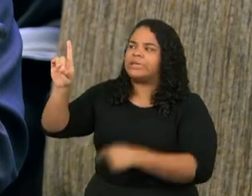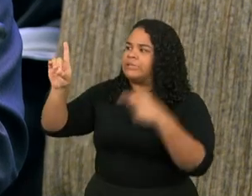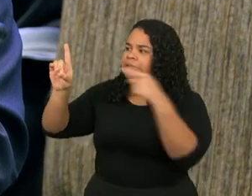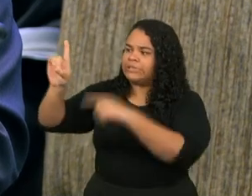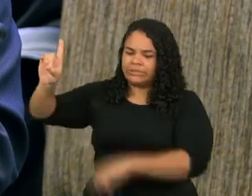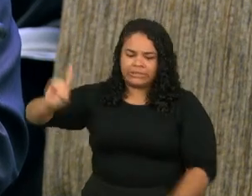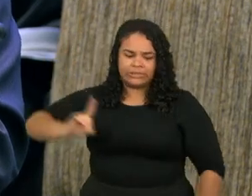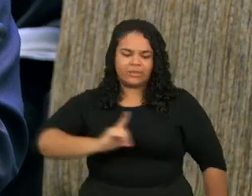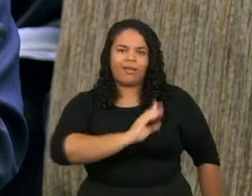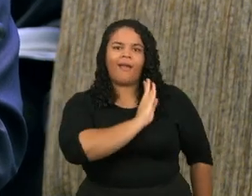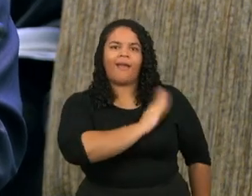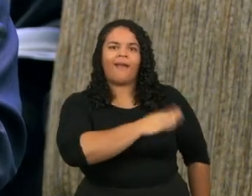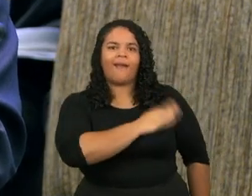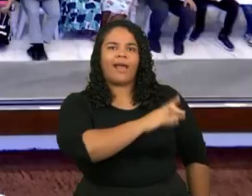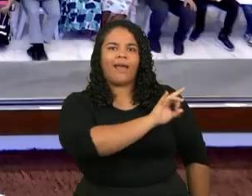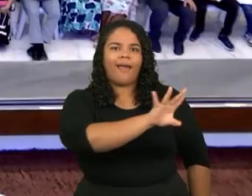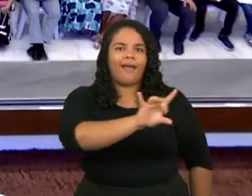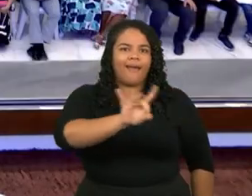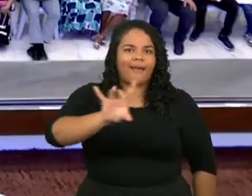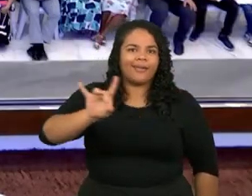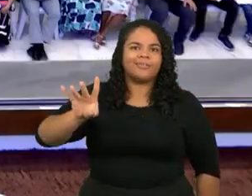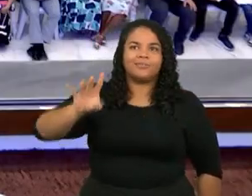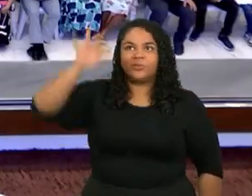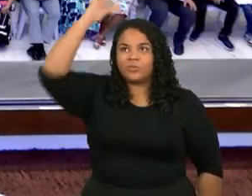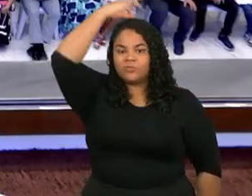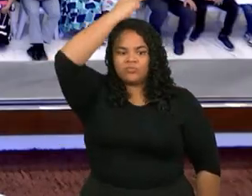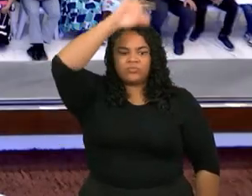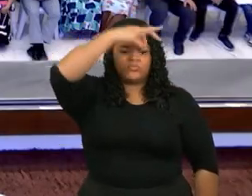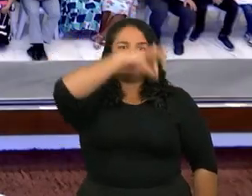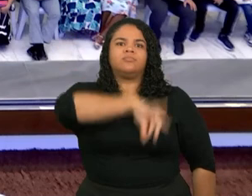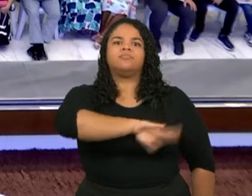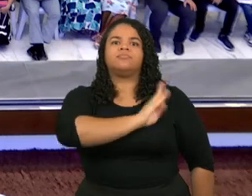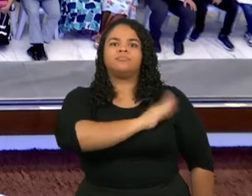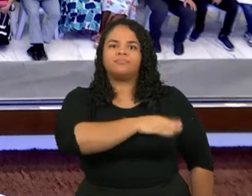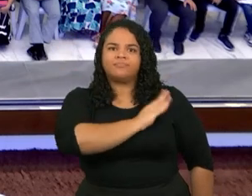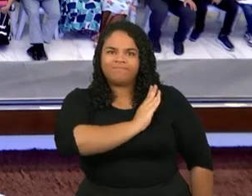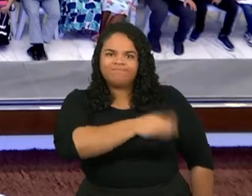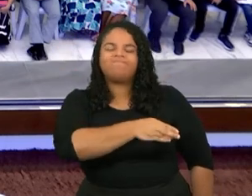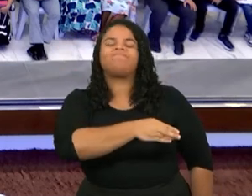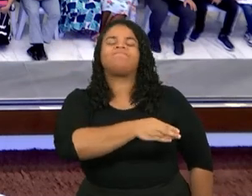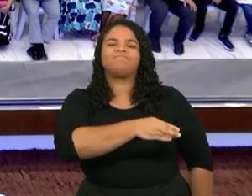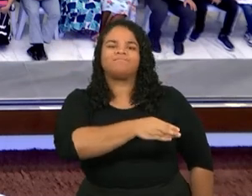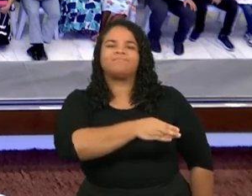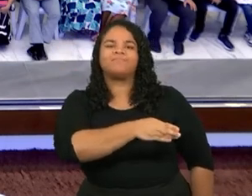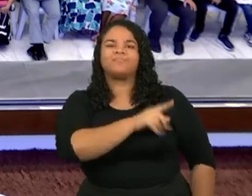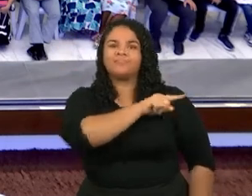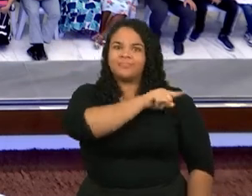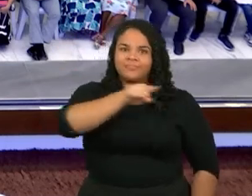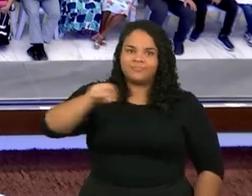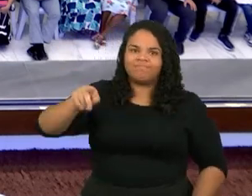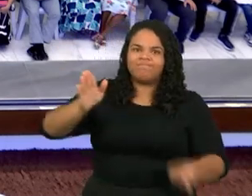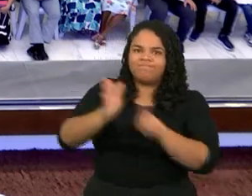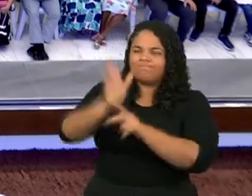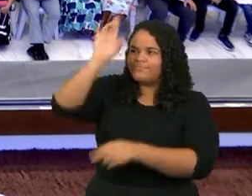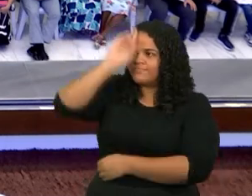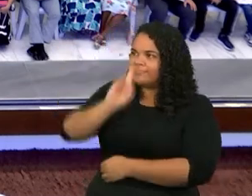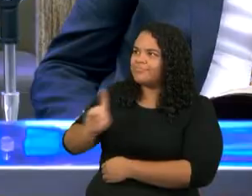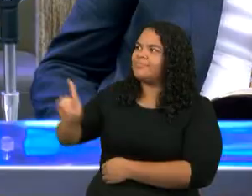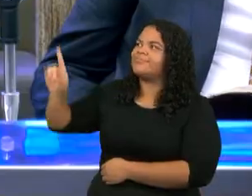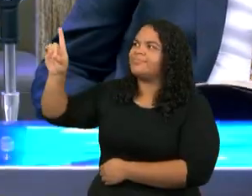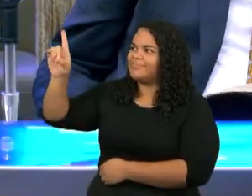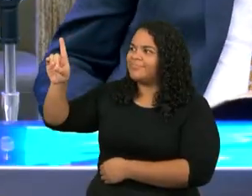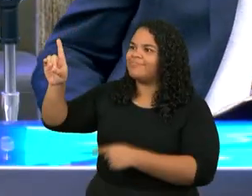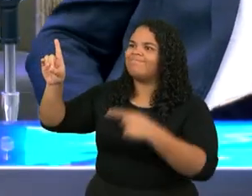neles habitarei e entre eles andarei eu serei o seu Deus e ele